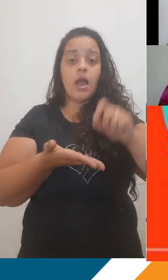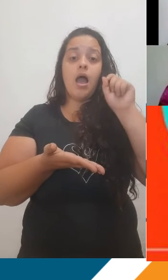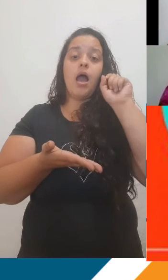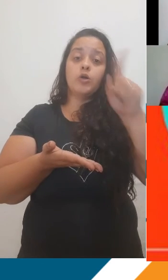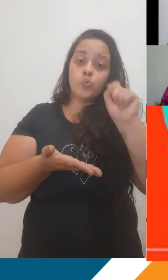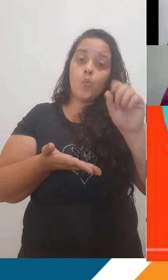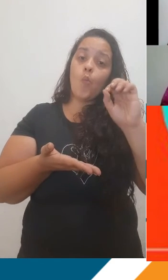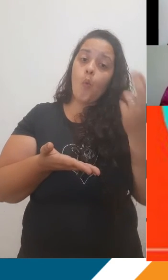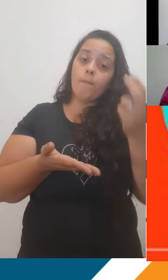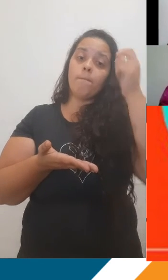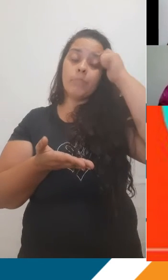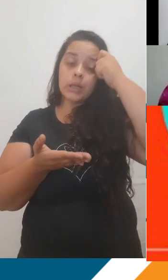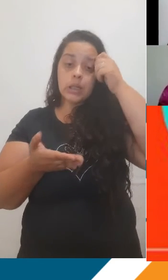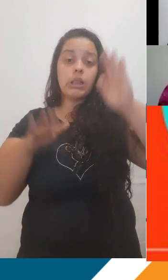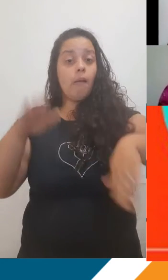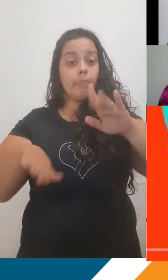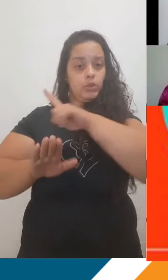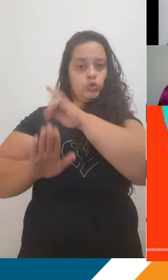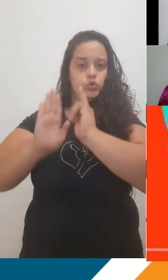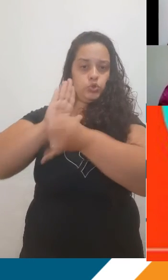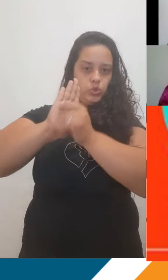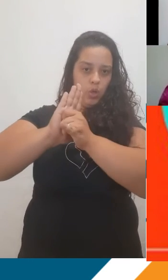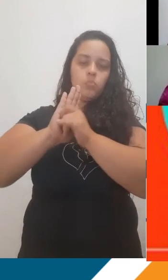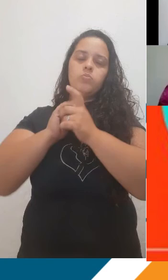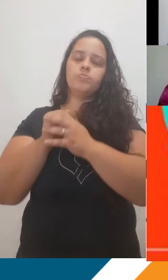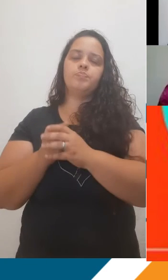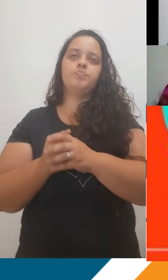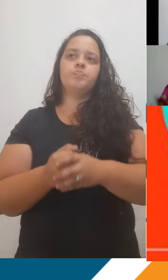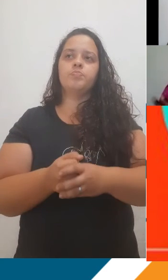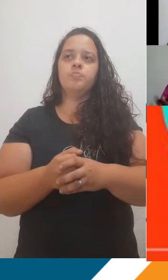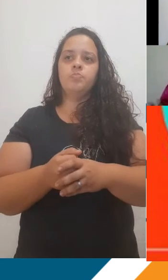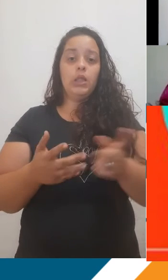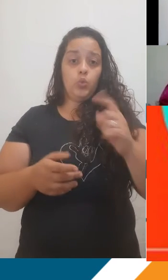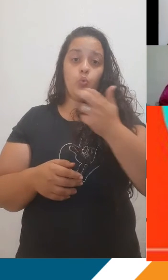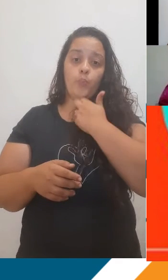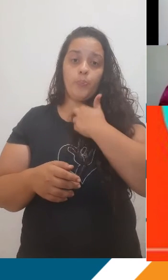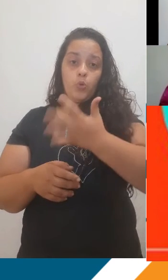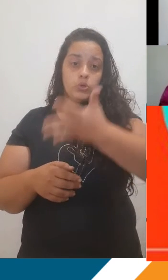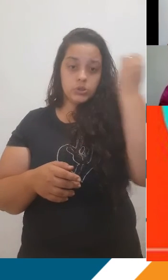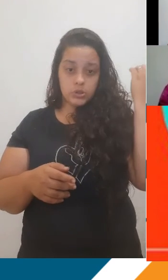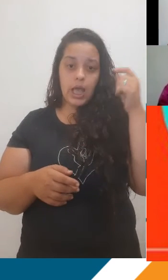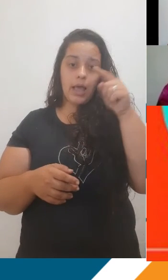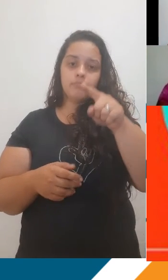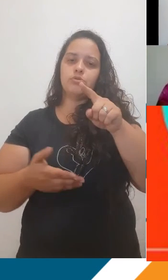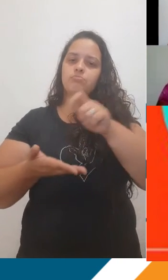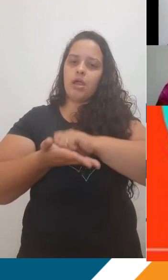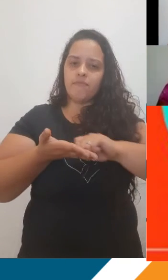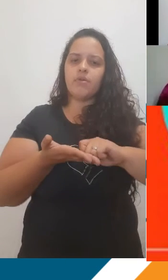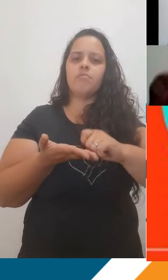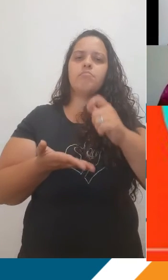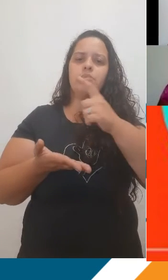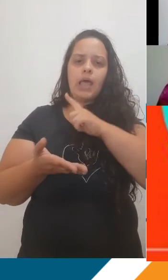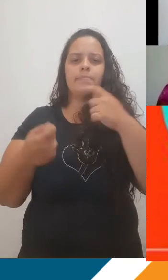azul ou preta, de acordo com o edital do exame. Não se esqueça que o ato de escrever exige